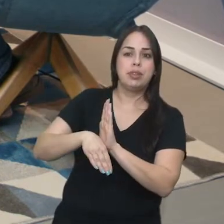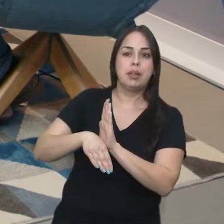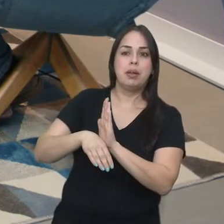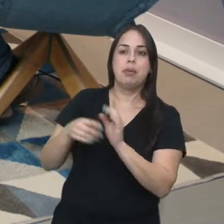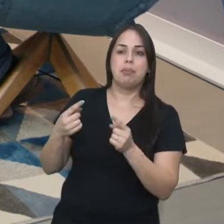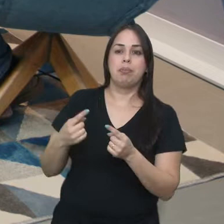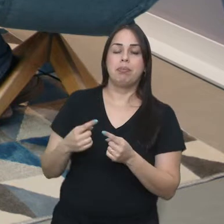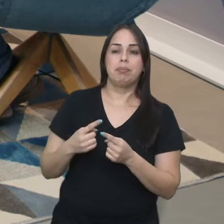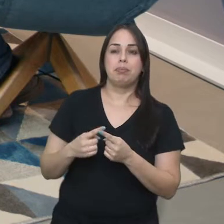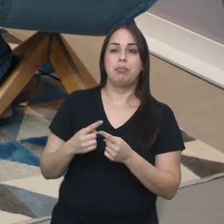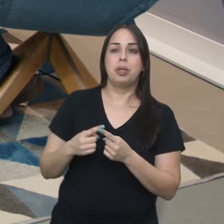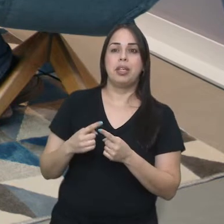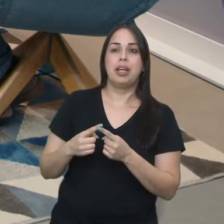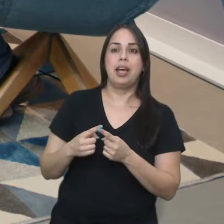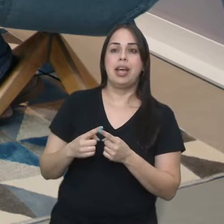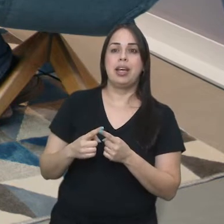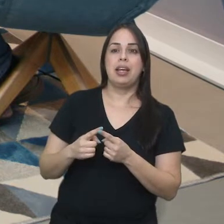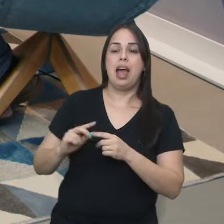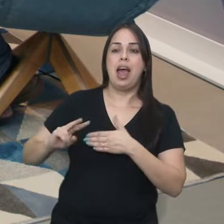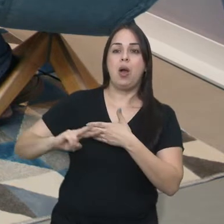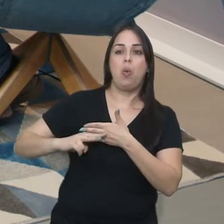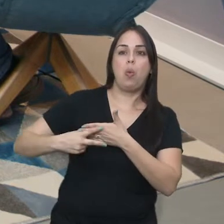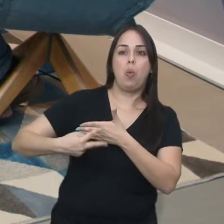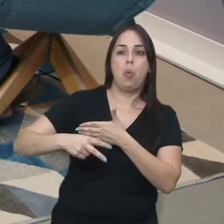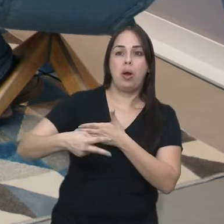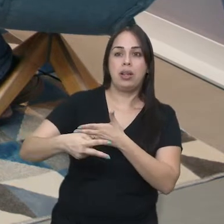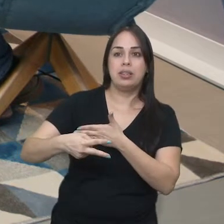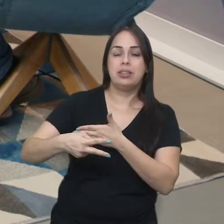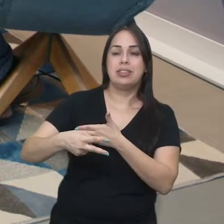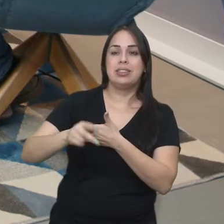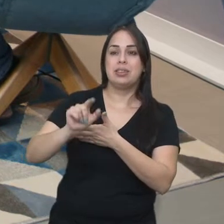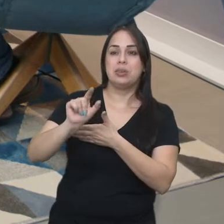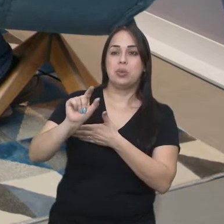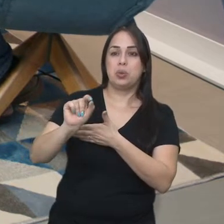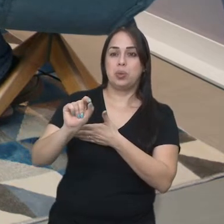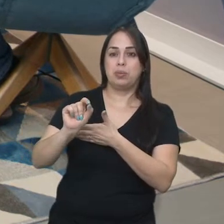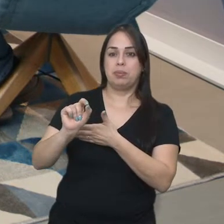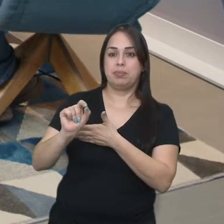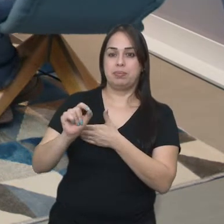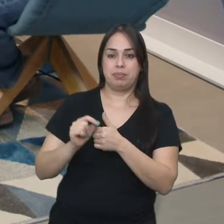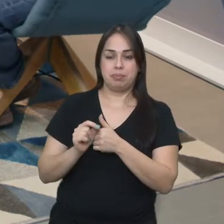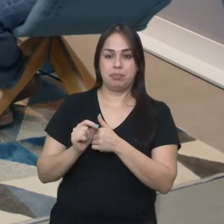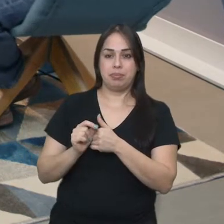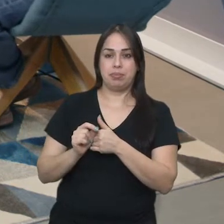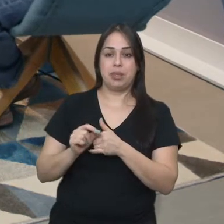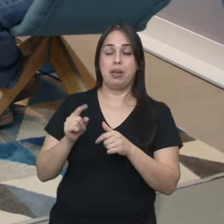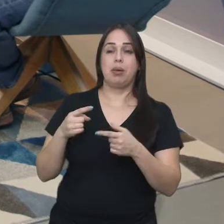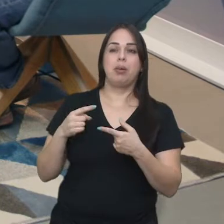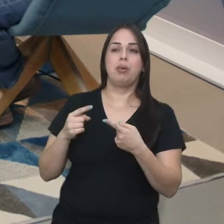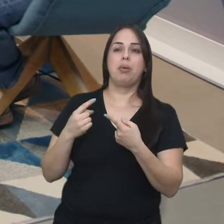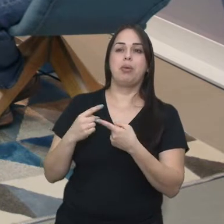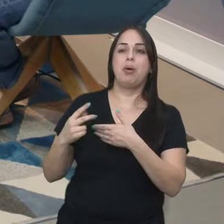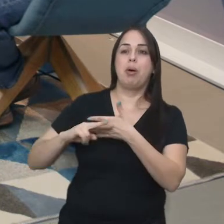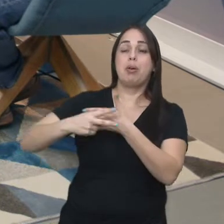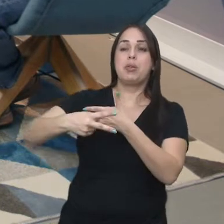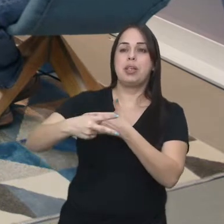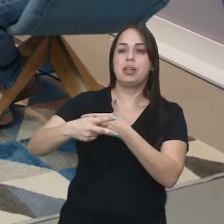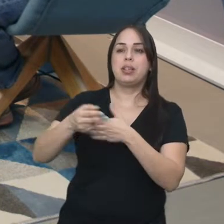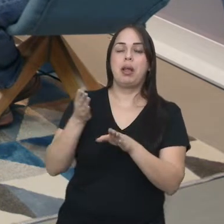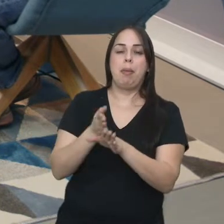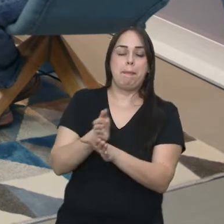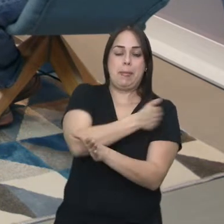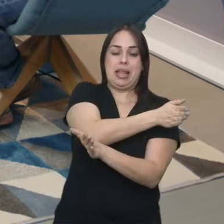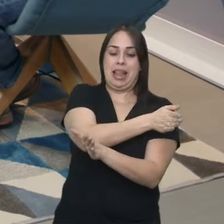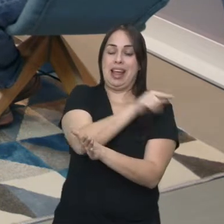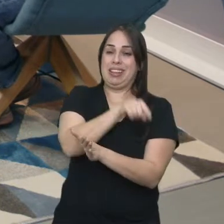até consequência do sucesso estrondoso que foi o programa vacinal brasileiro por muitos anos,